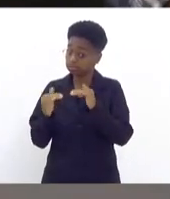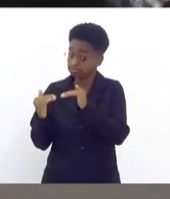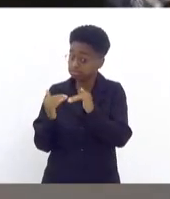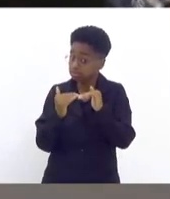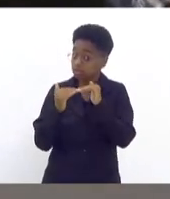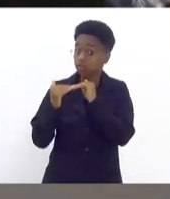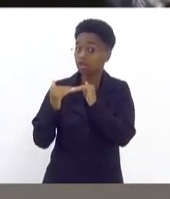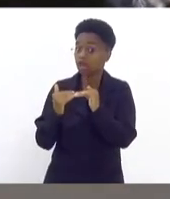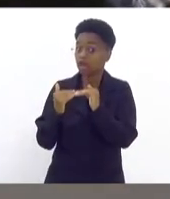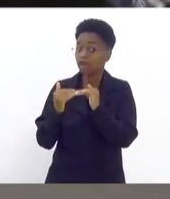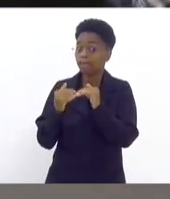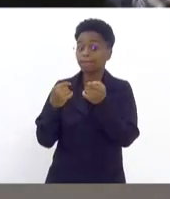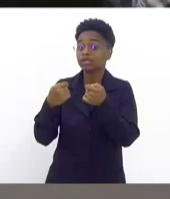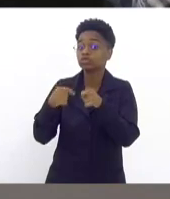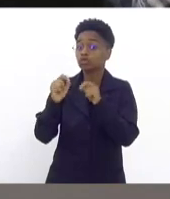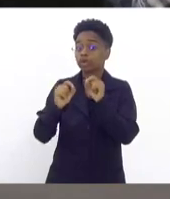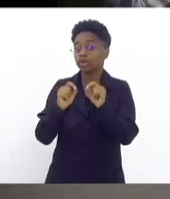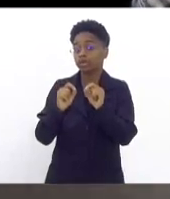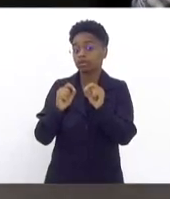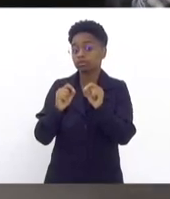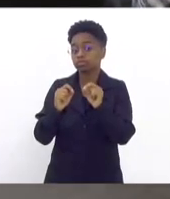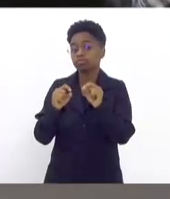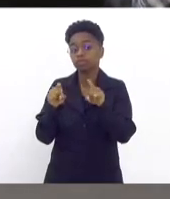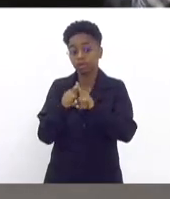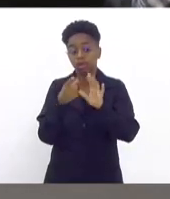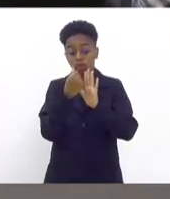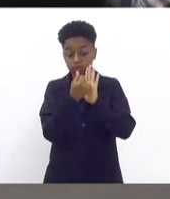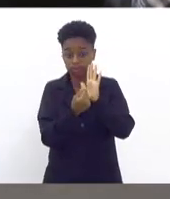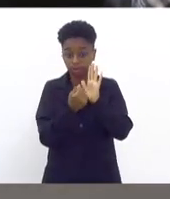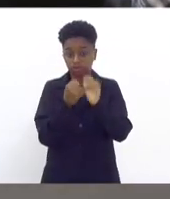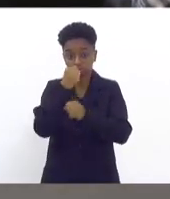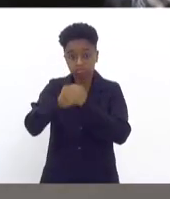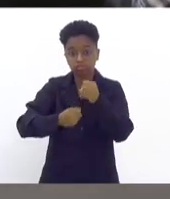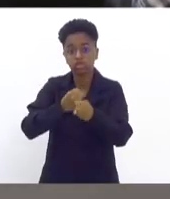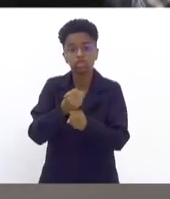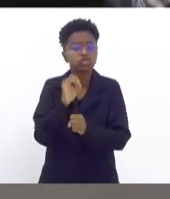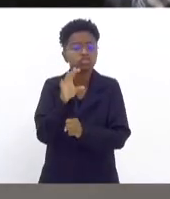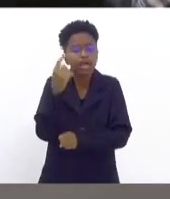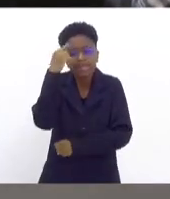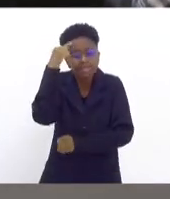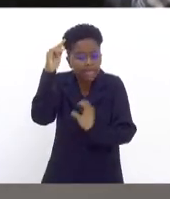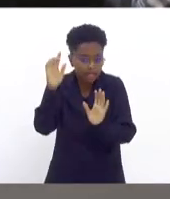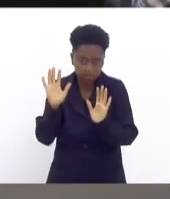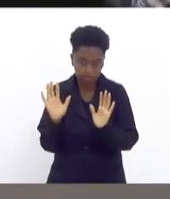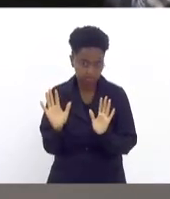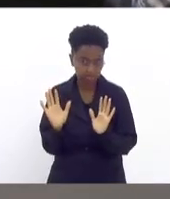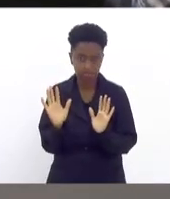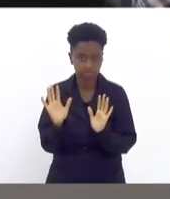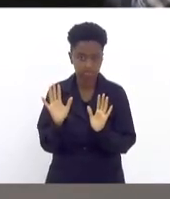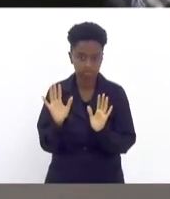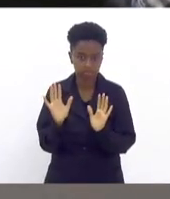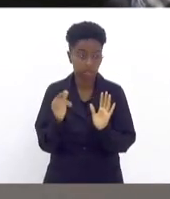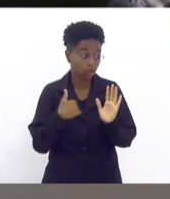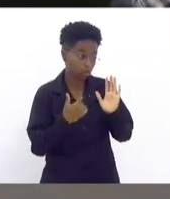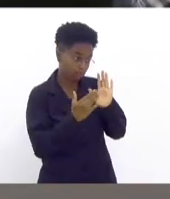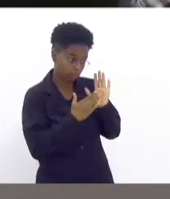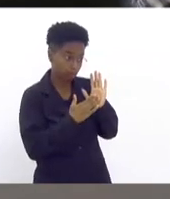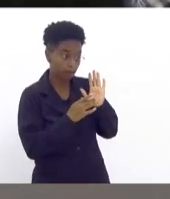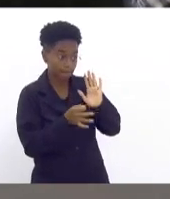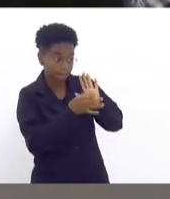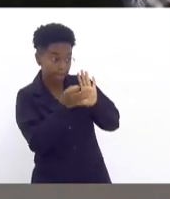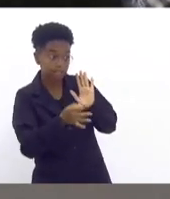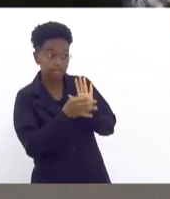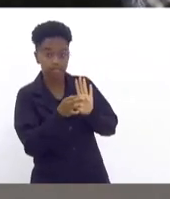agora, deveria ser, então, também para o orçamento do ano seguinte. Só para ter essa ideia. Eu proponho, como parecer pela constitucionalidade